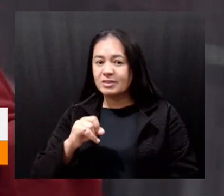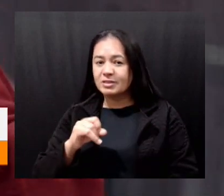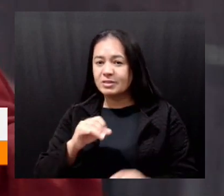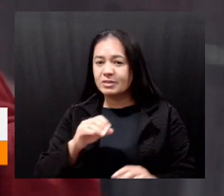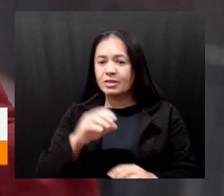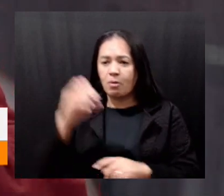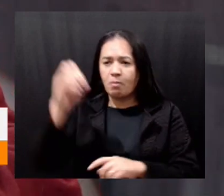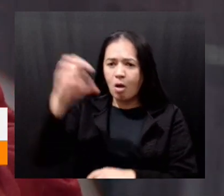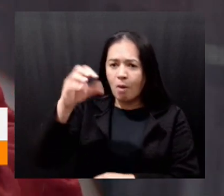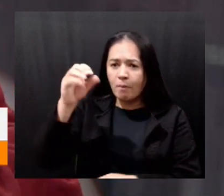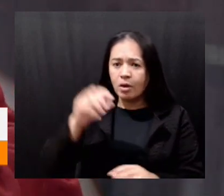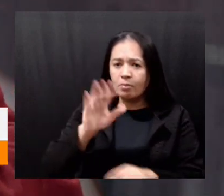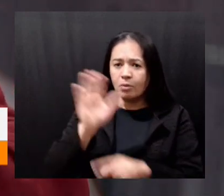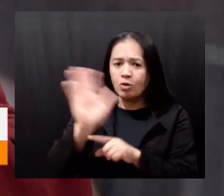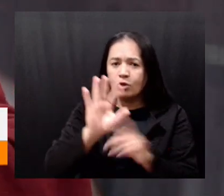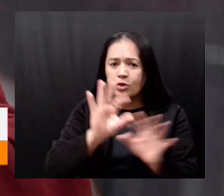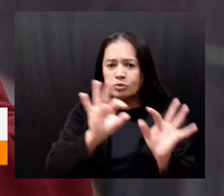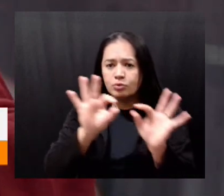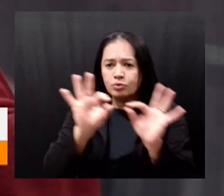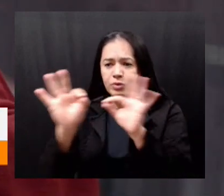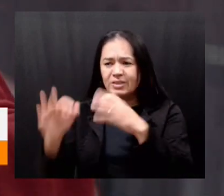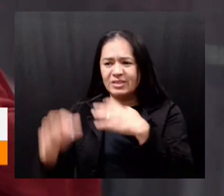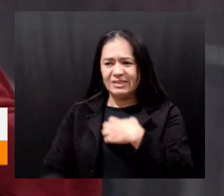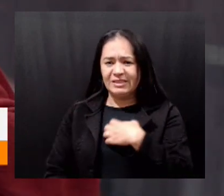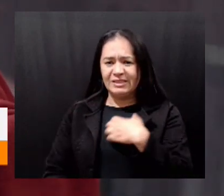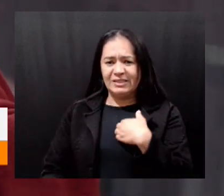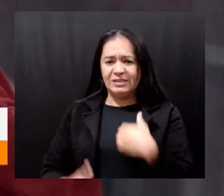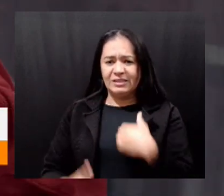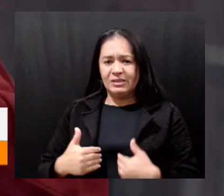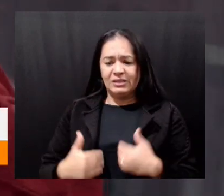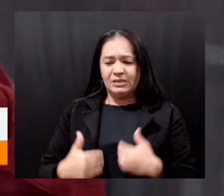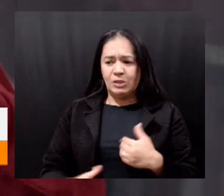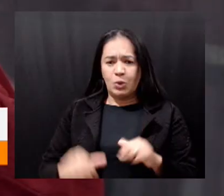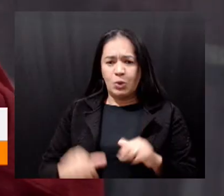causando sensações físicas ruins, é porque o meu sistema